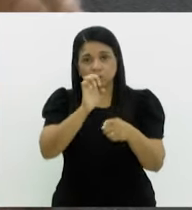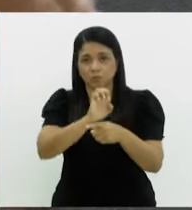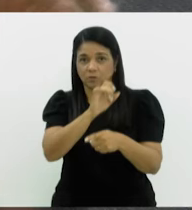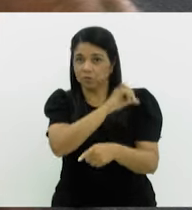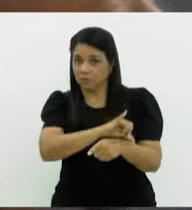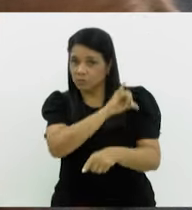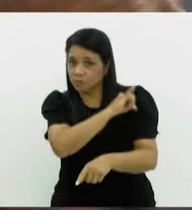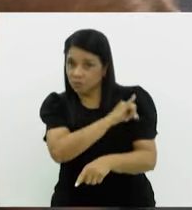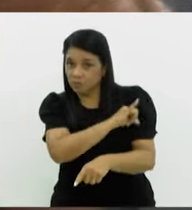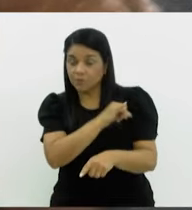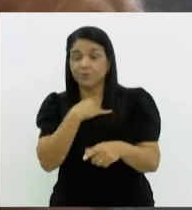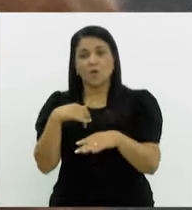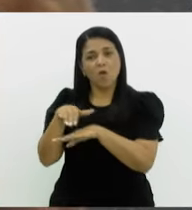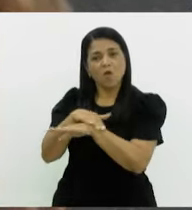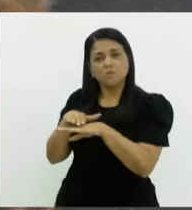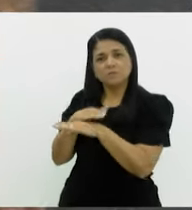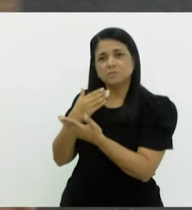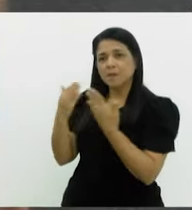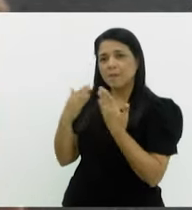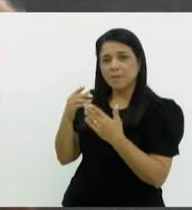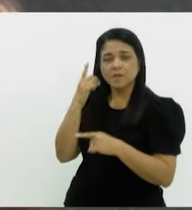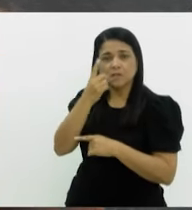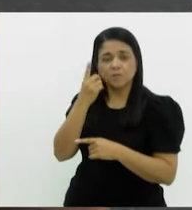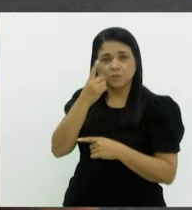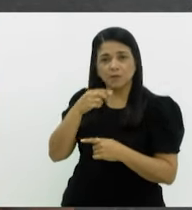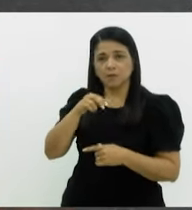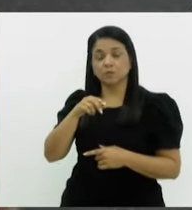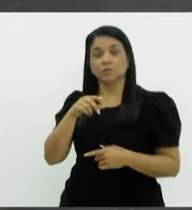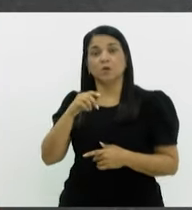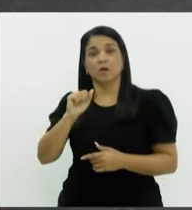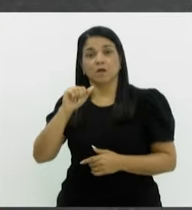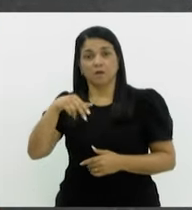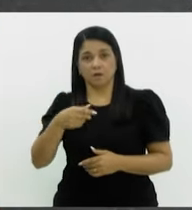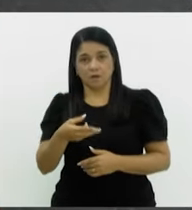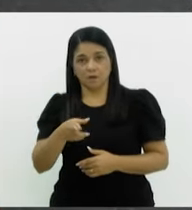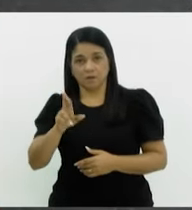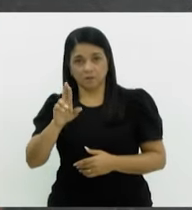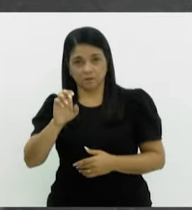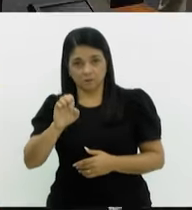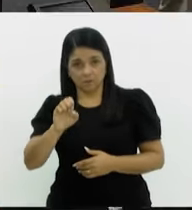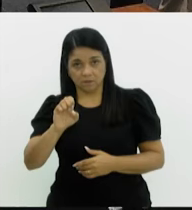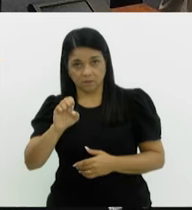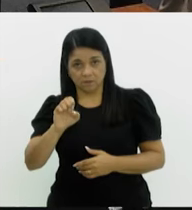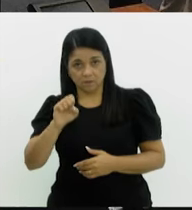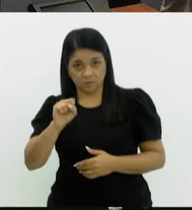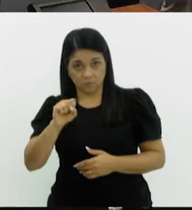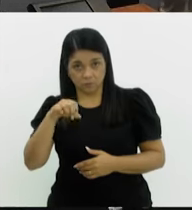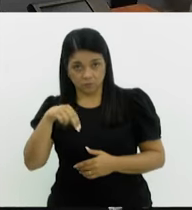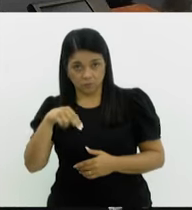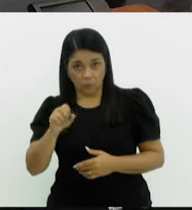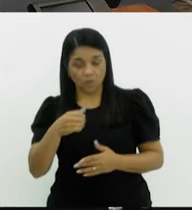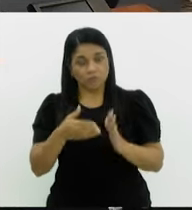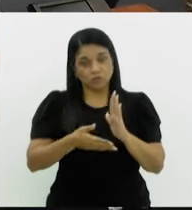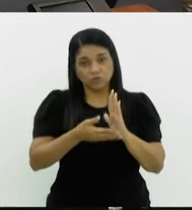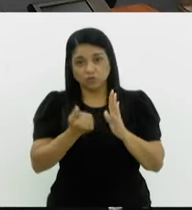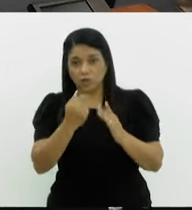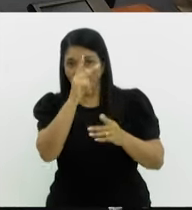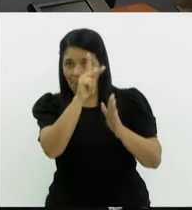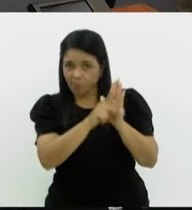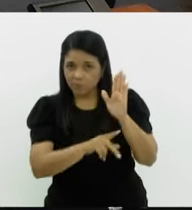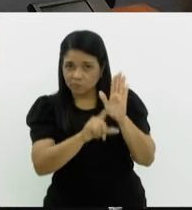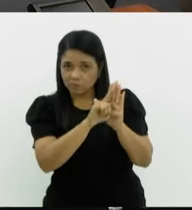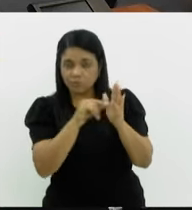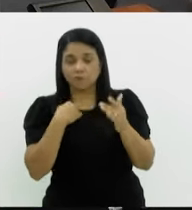deputado Anderson, o que é que nós pactuamos? Eu vou retirar o projeto, vou solicitar a realização